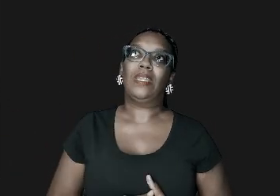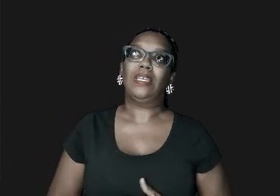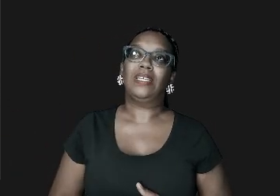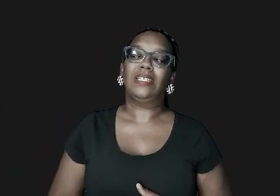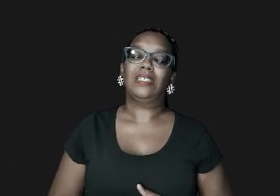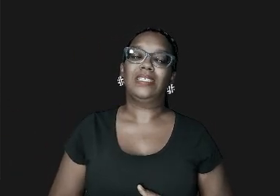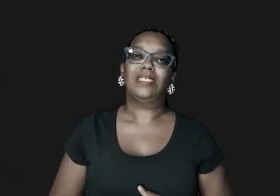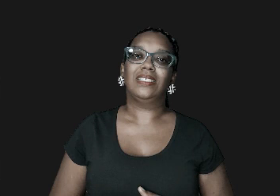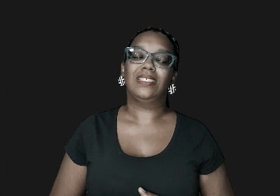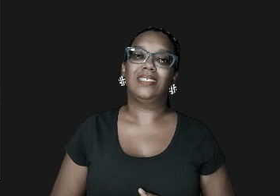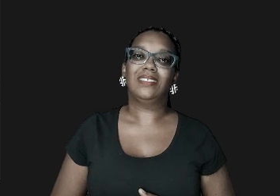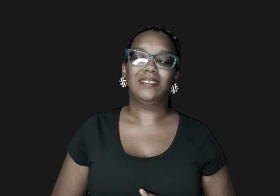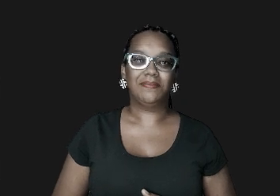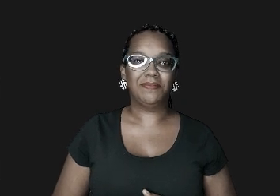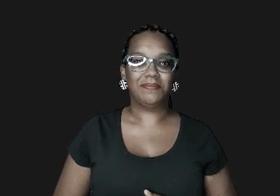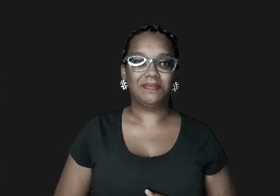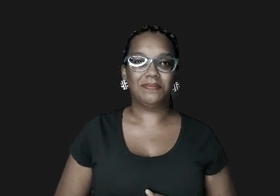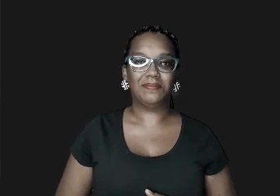mercado